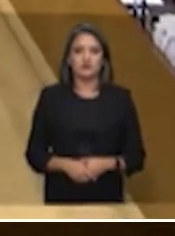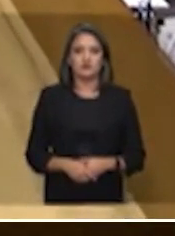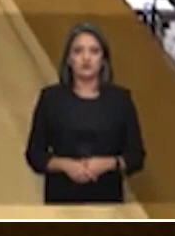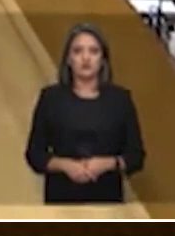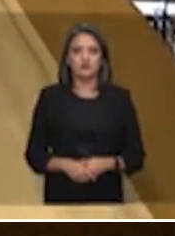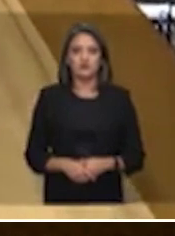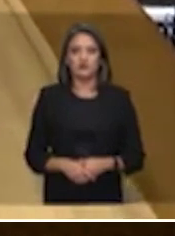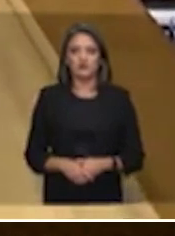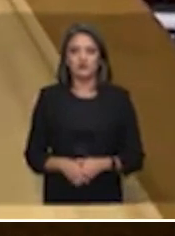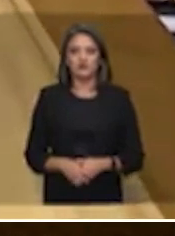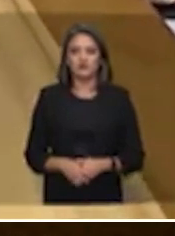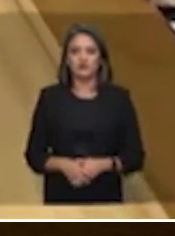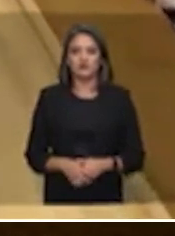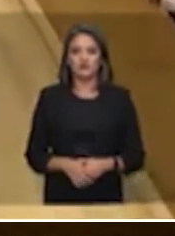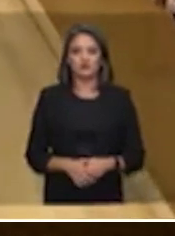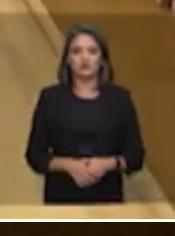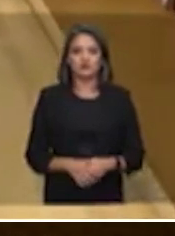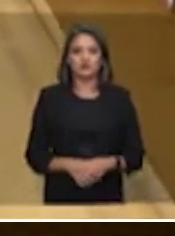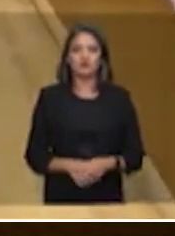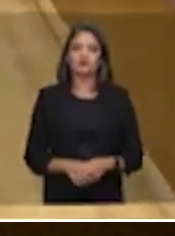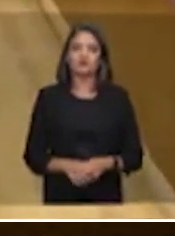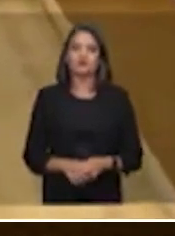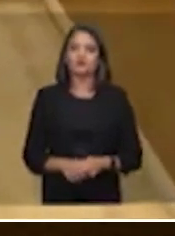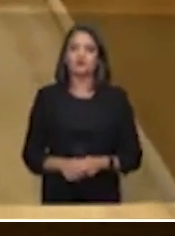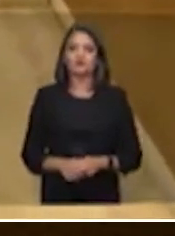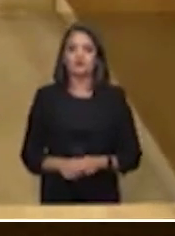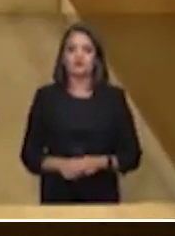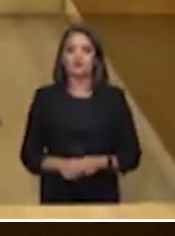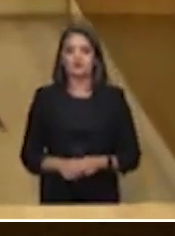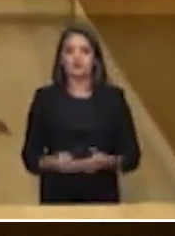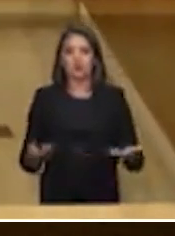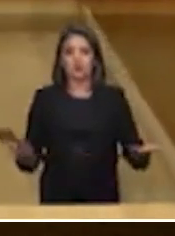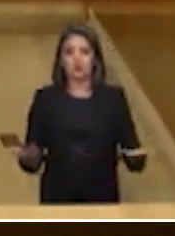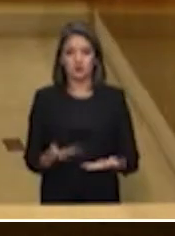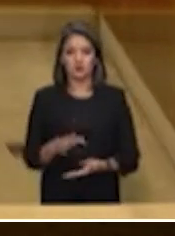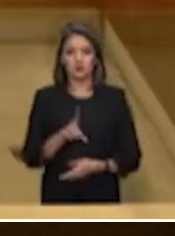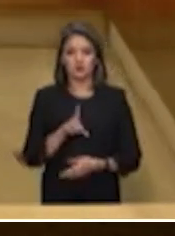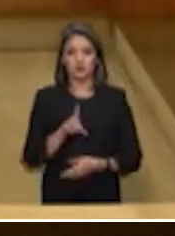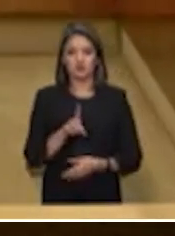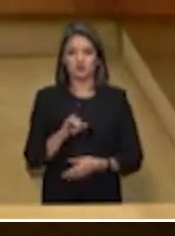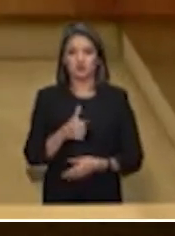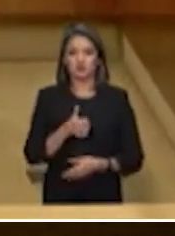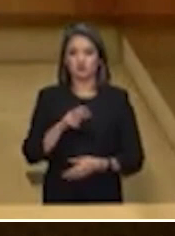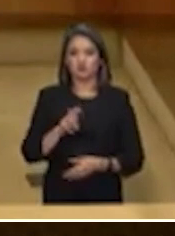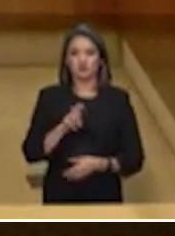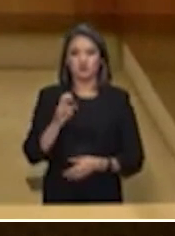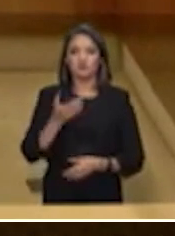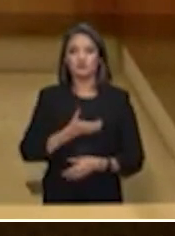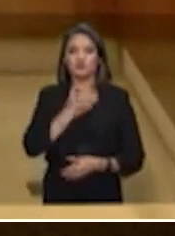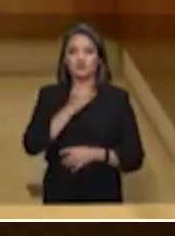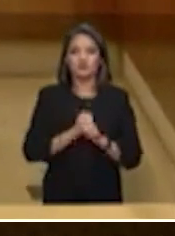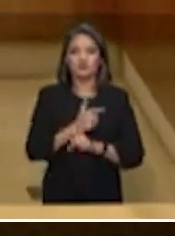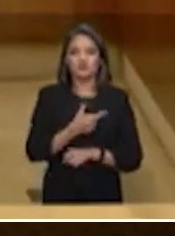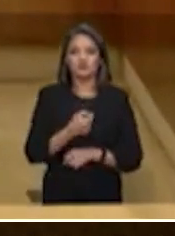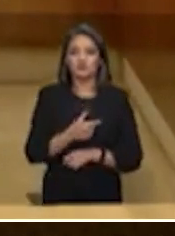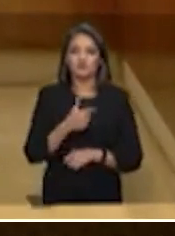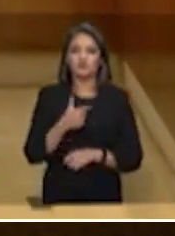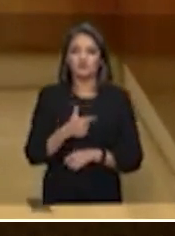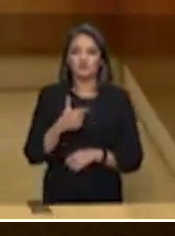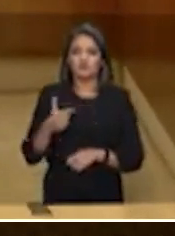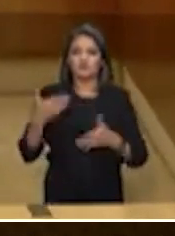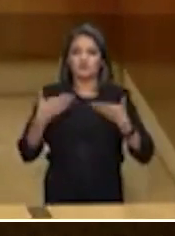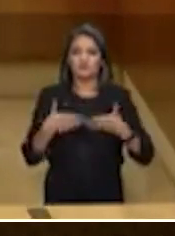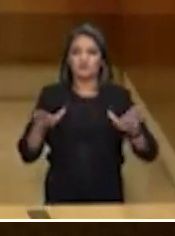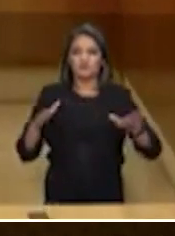dias né o grande consórcio é a noticiou que ele não saiu de recesso justamente para para não